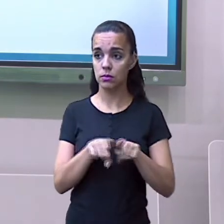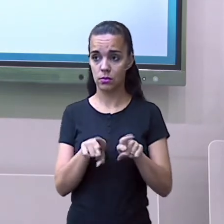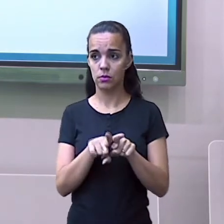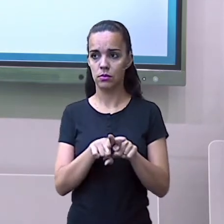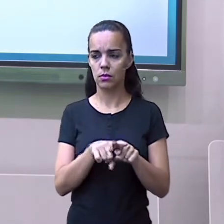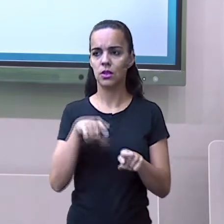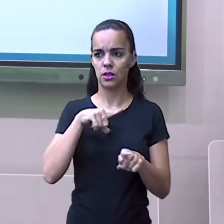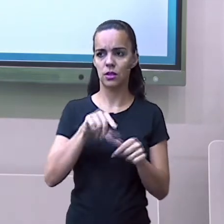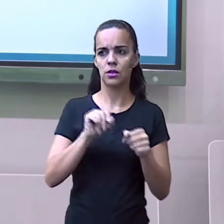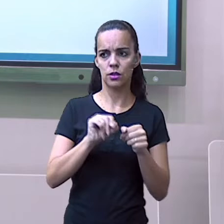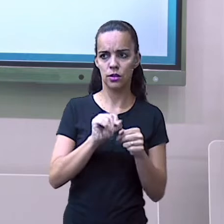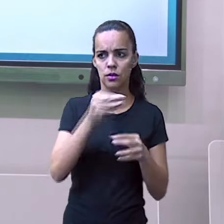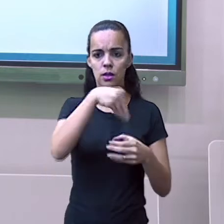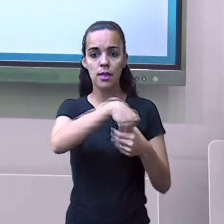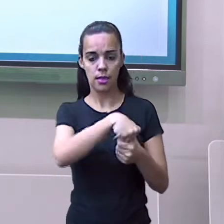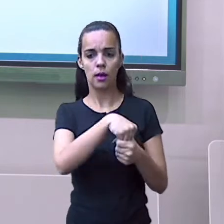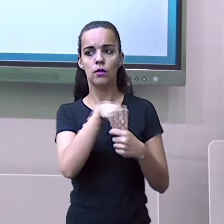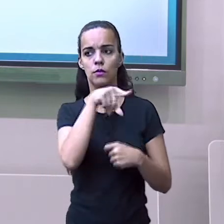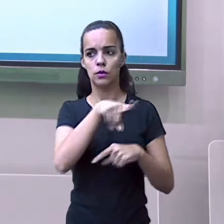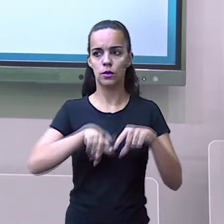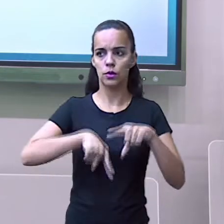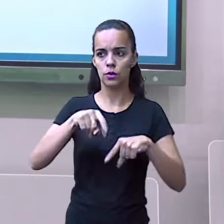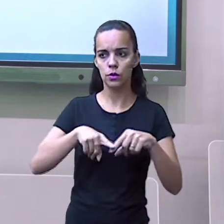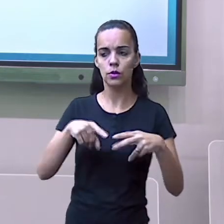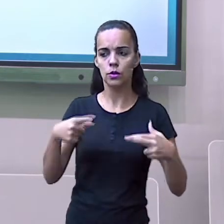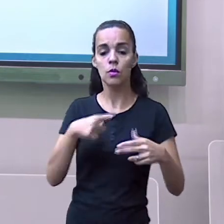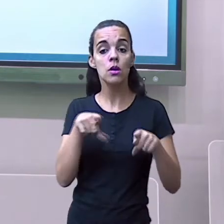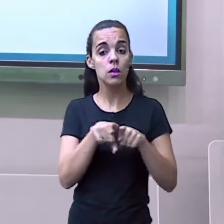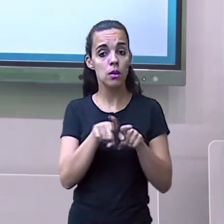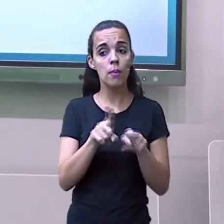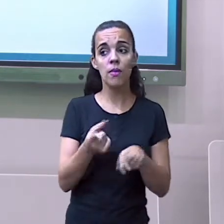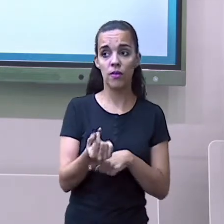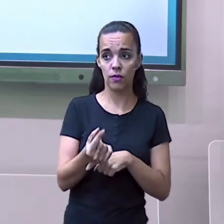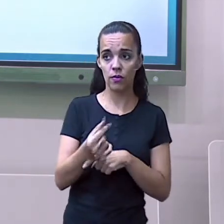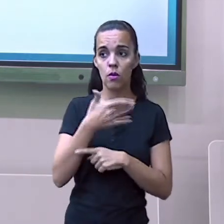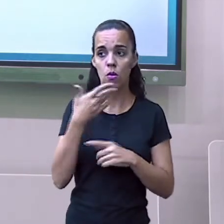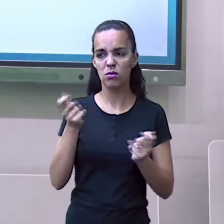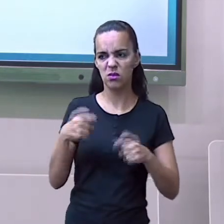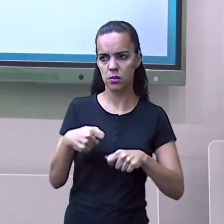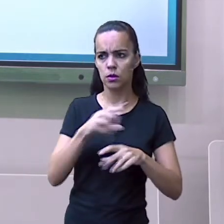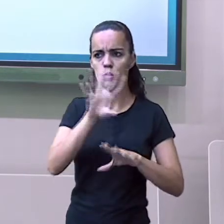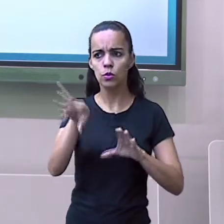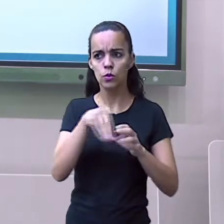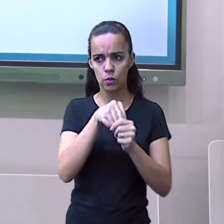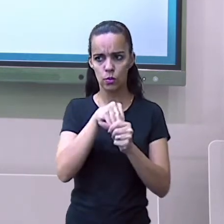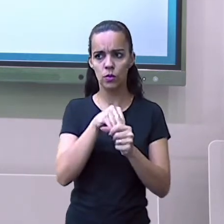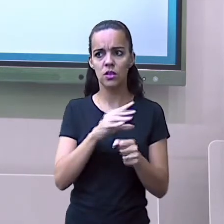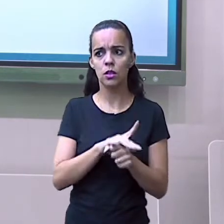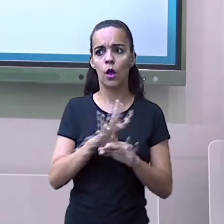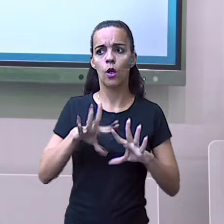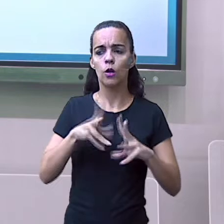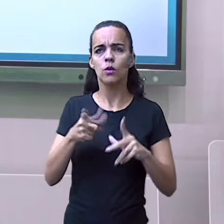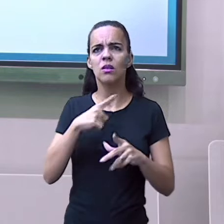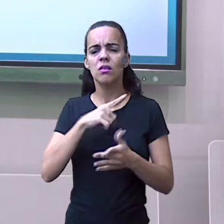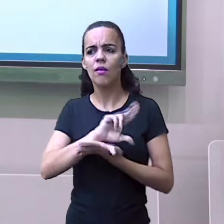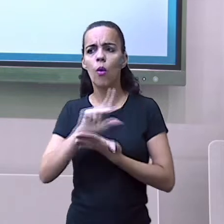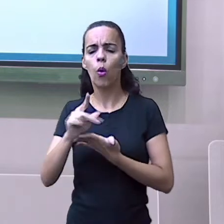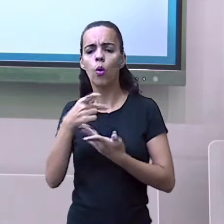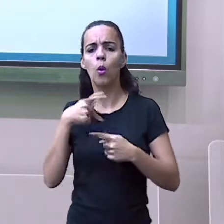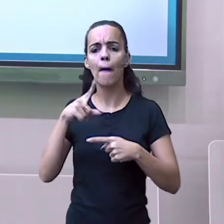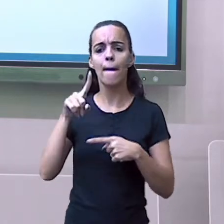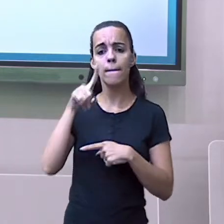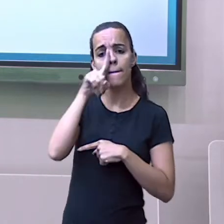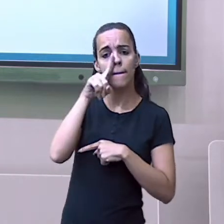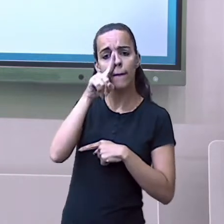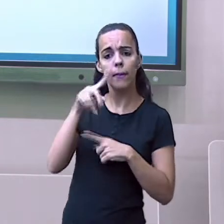tributos incidentes, em cima do preço e, concluindo, os eventuais riscos